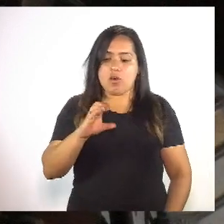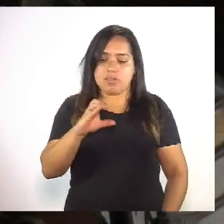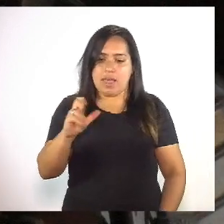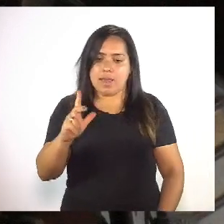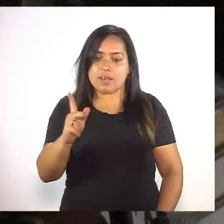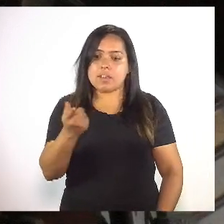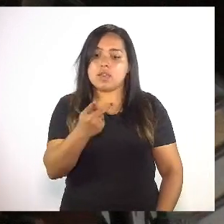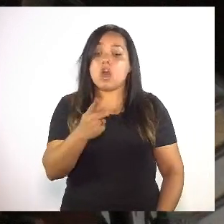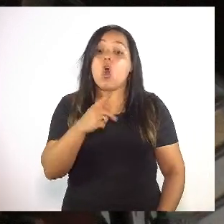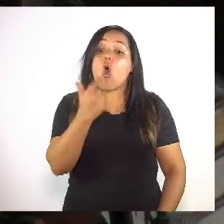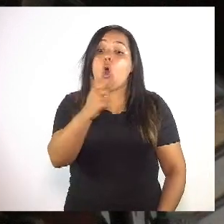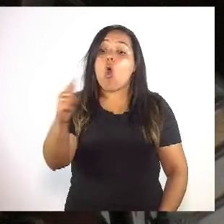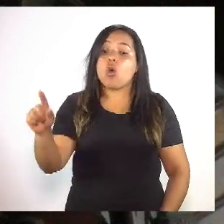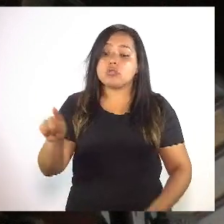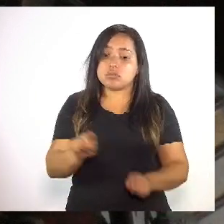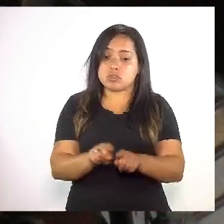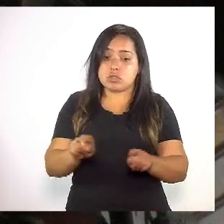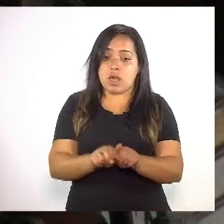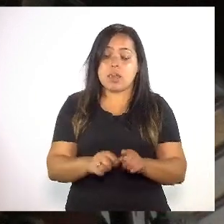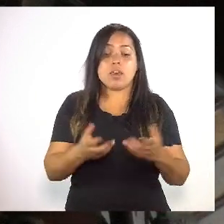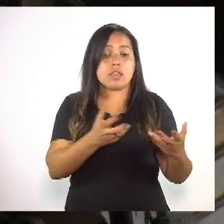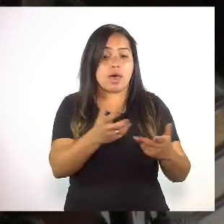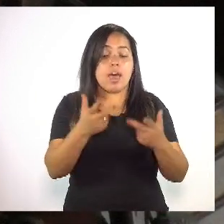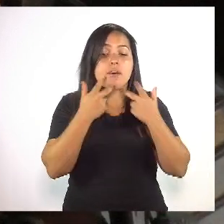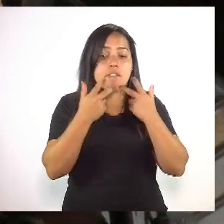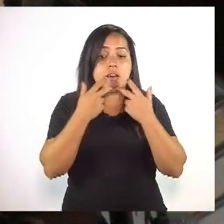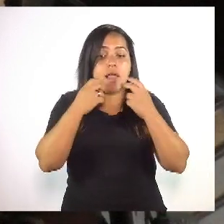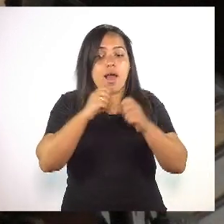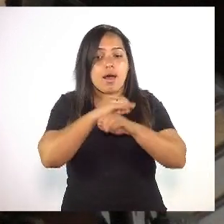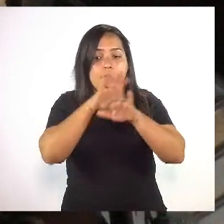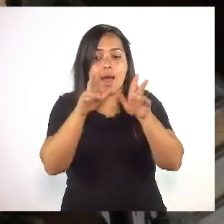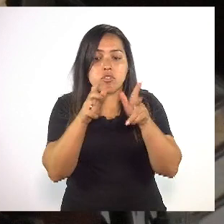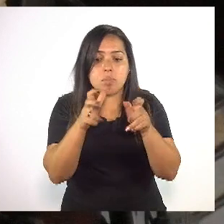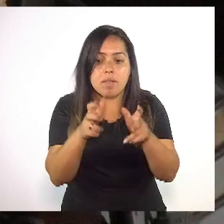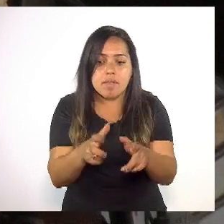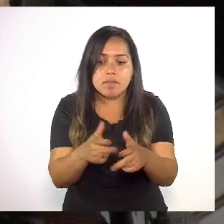fazer uso da palavra, esclarecer alguma coisa, alguma explanação.